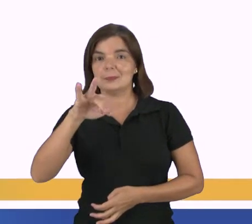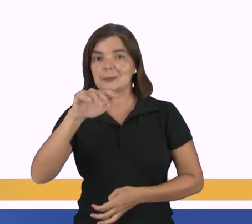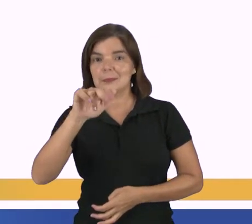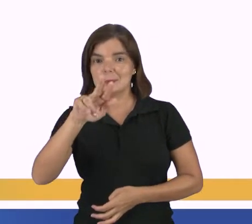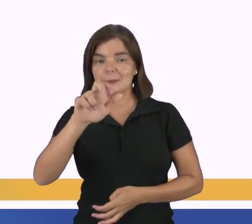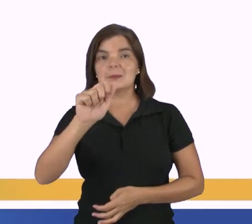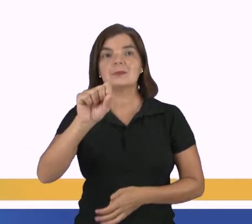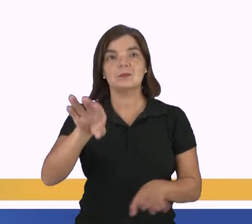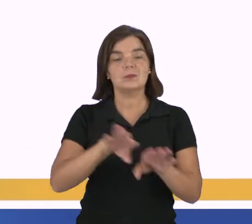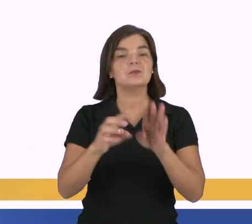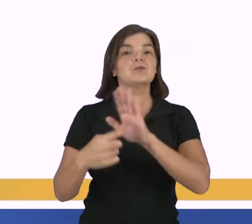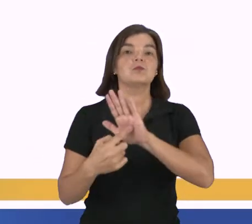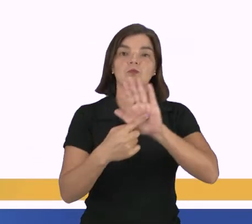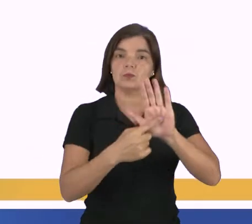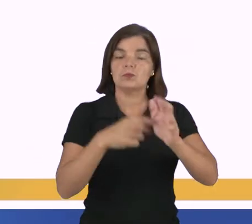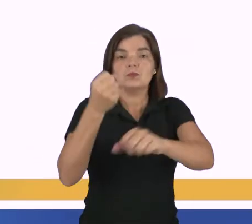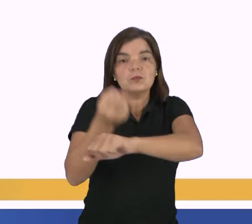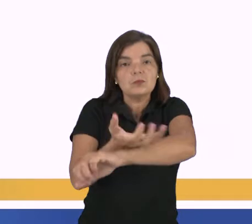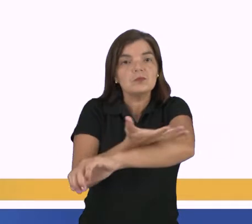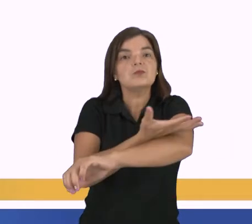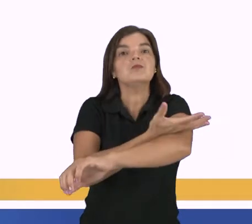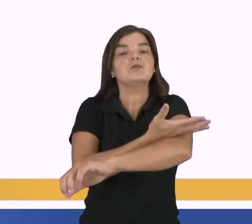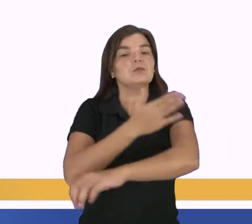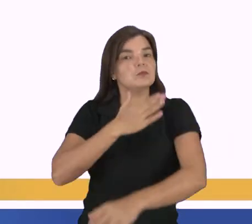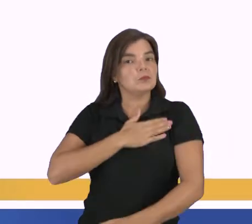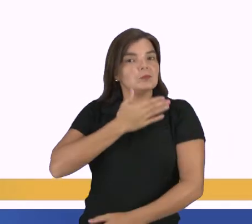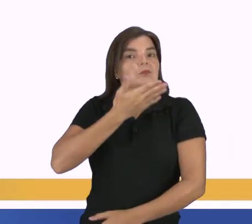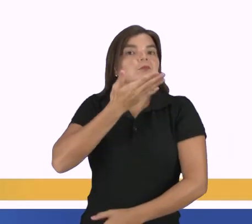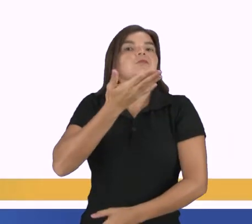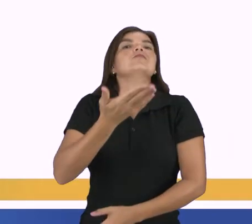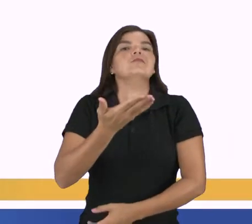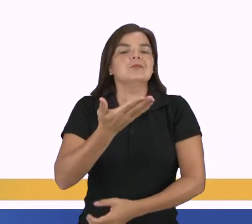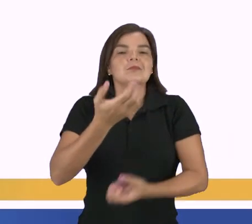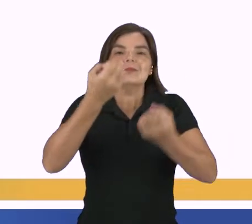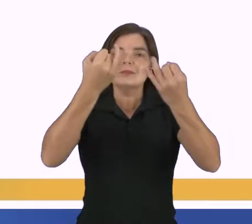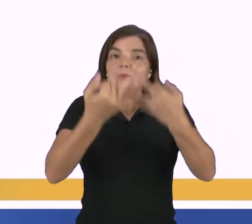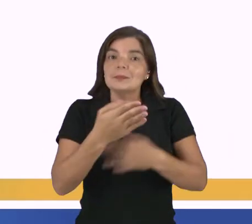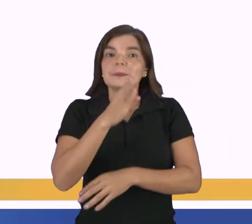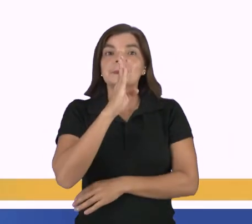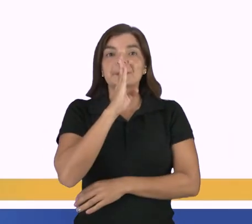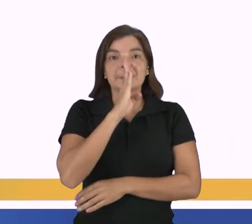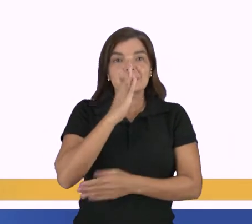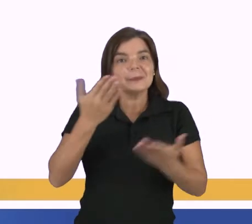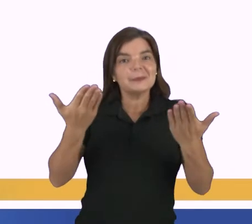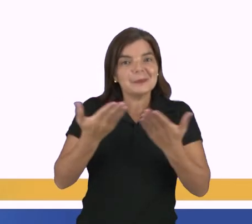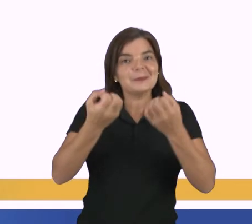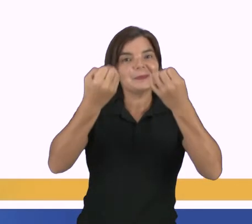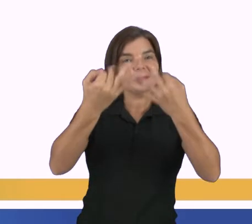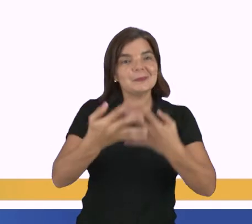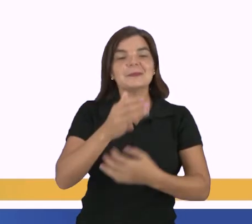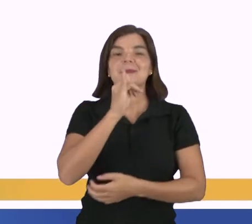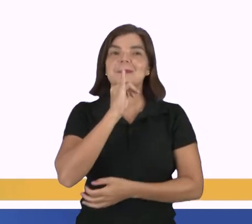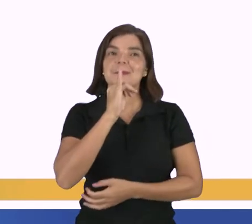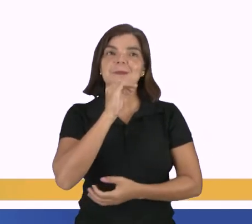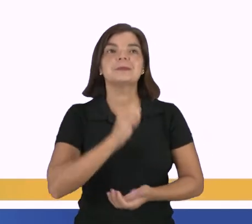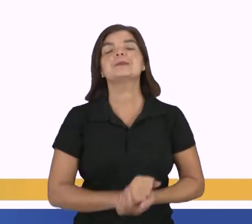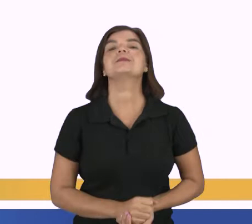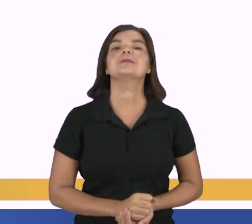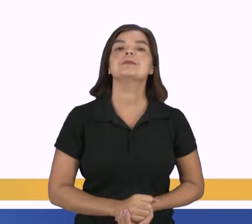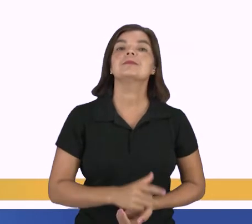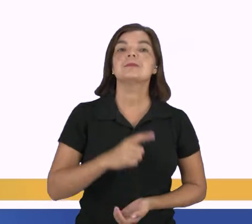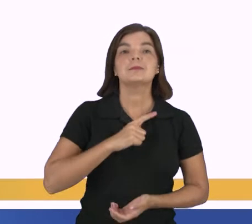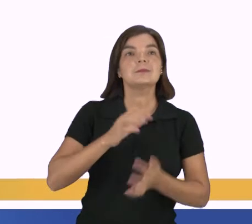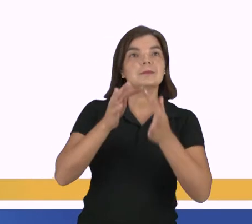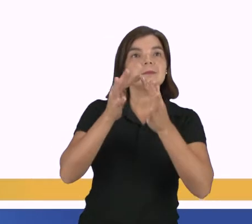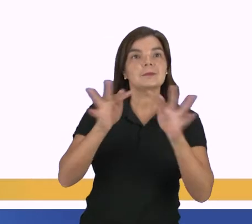mensagem ele vai manifestar uma emoção, uma surpresa, igual eu falei do silêncio ainda agora, tá certo? Nós temos